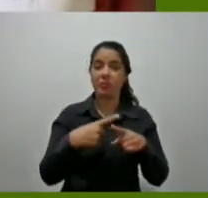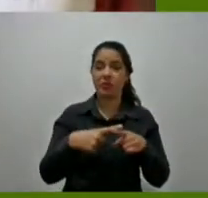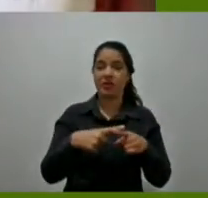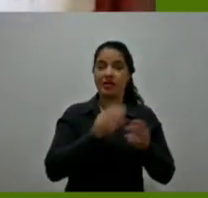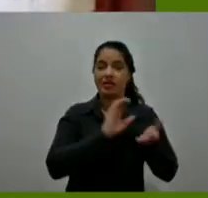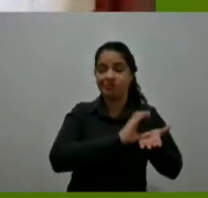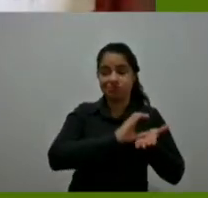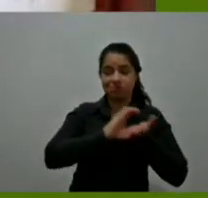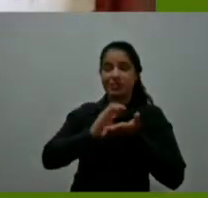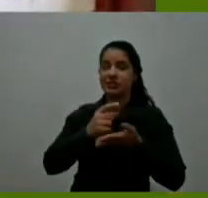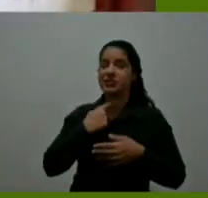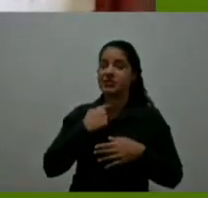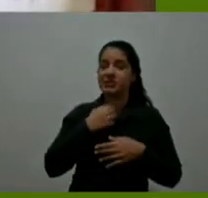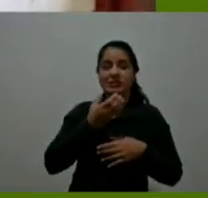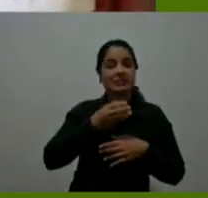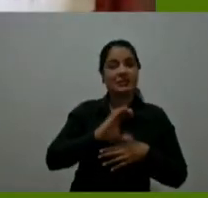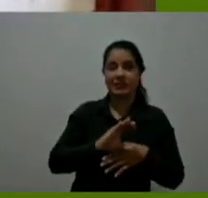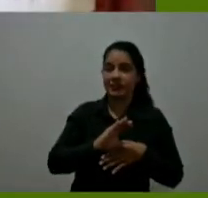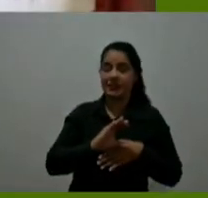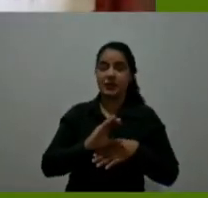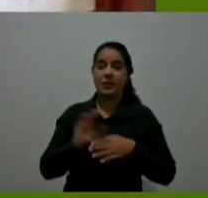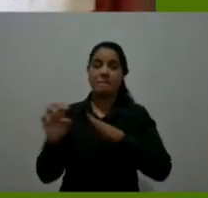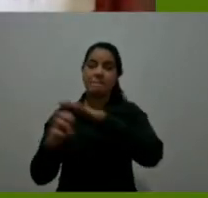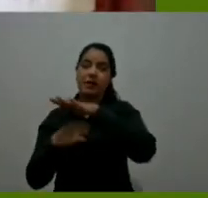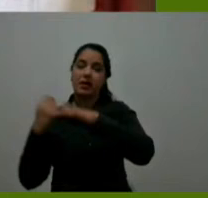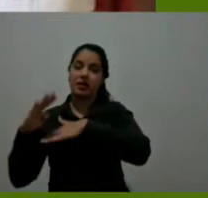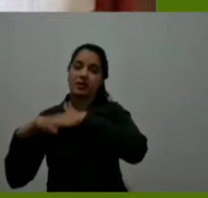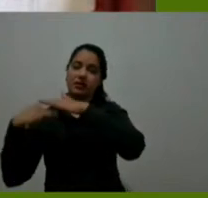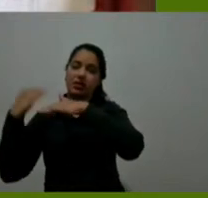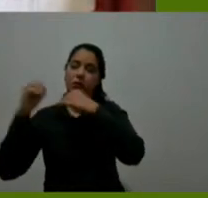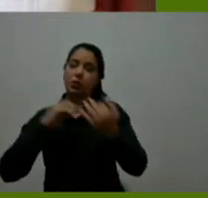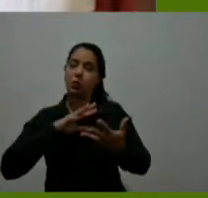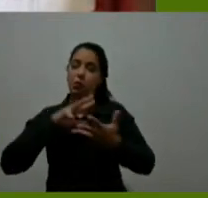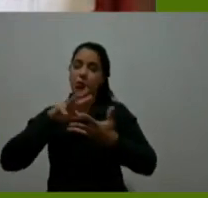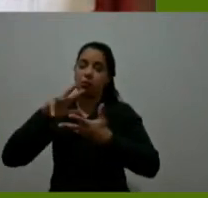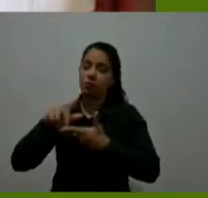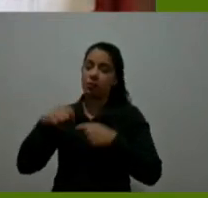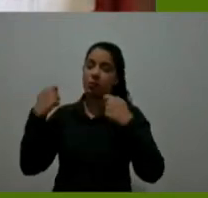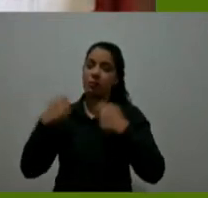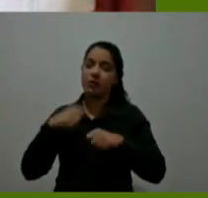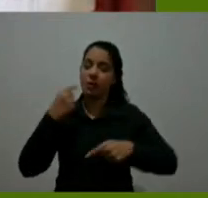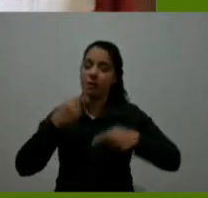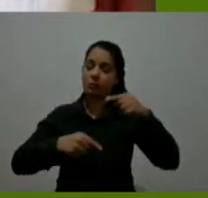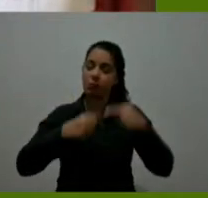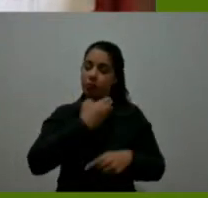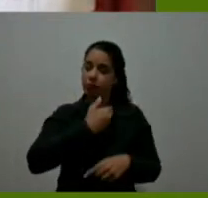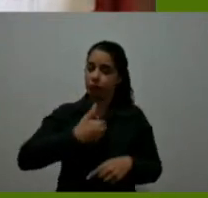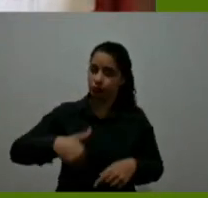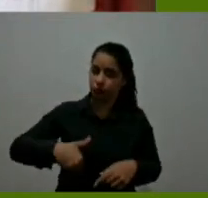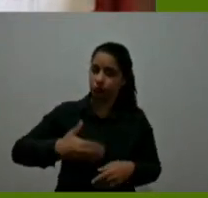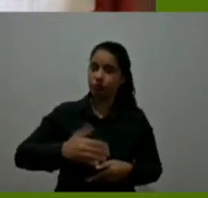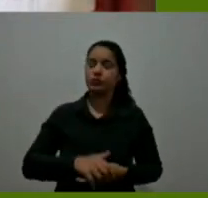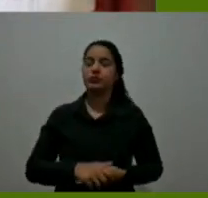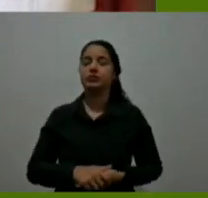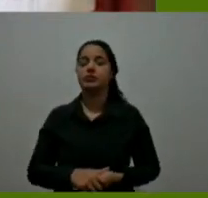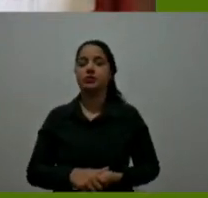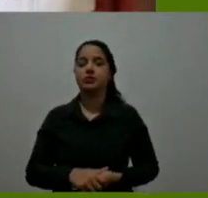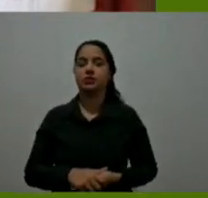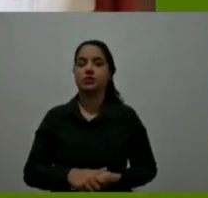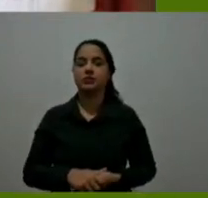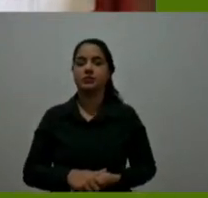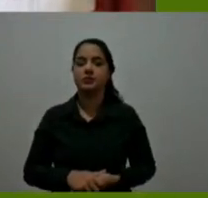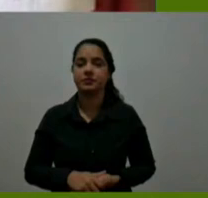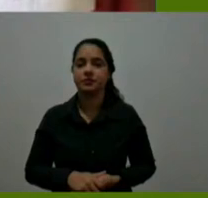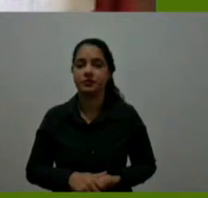desempenho global, nós temos que ter políticas públicas no Brasil que leve a um melhor